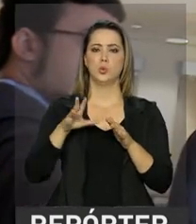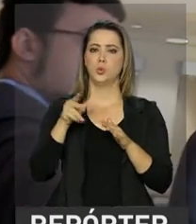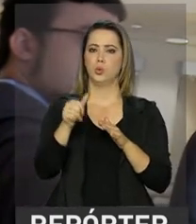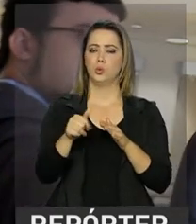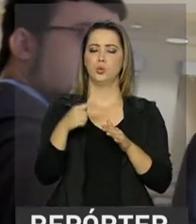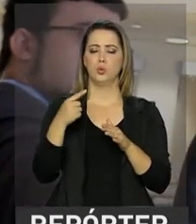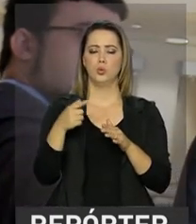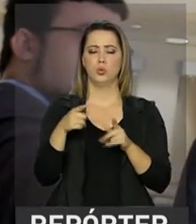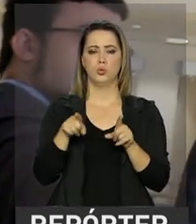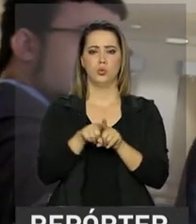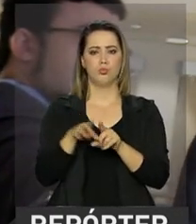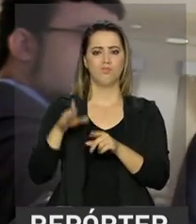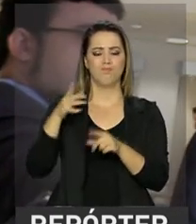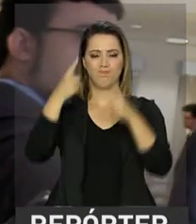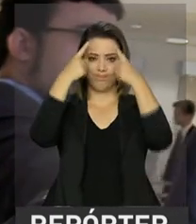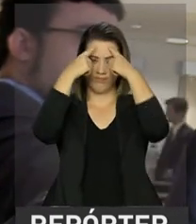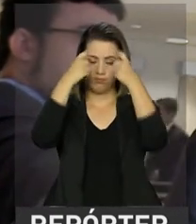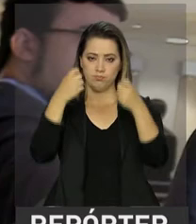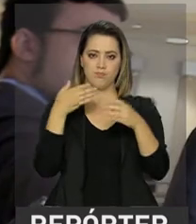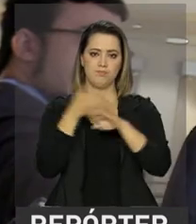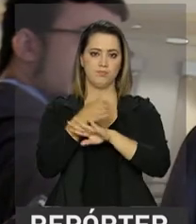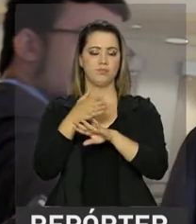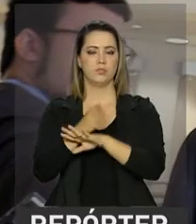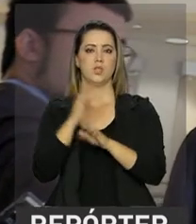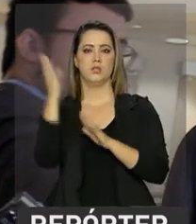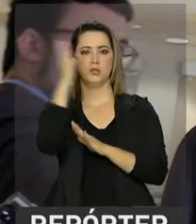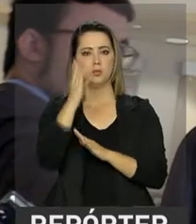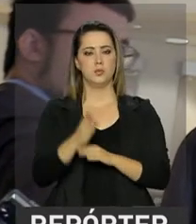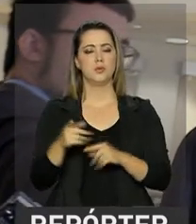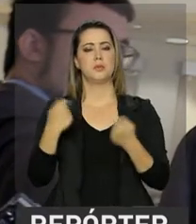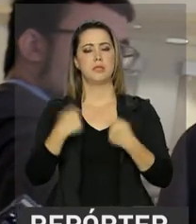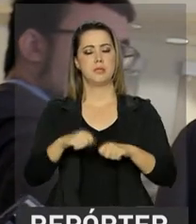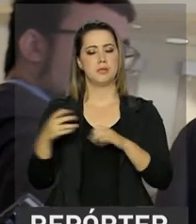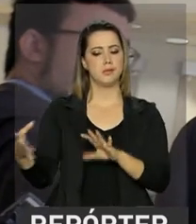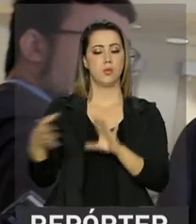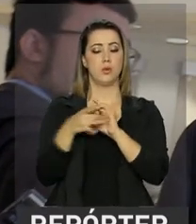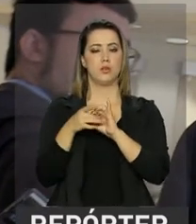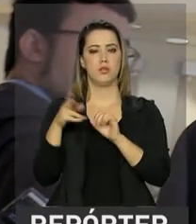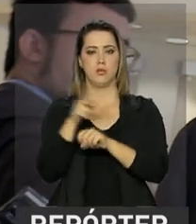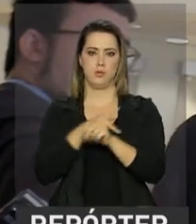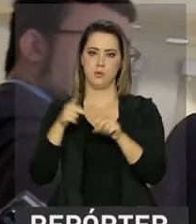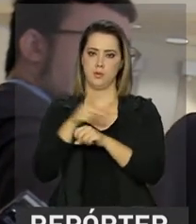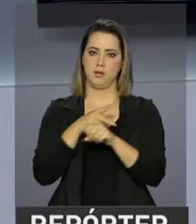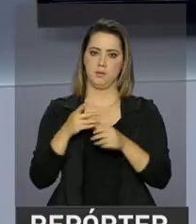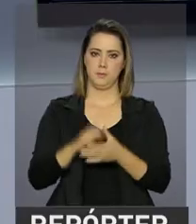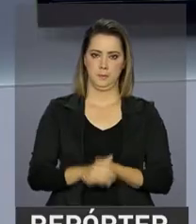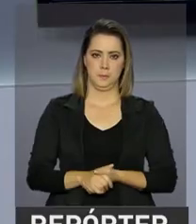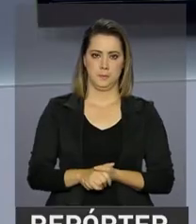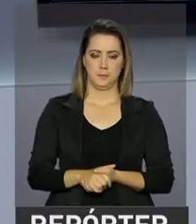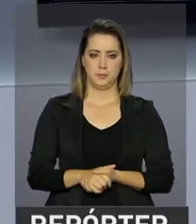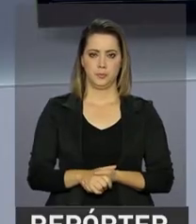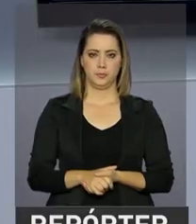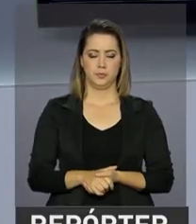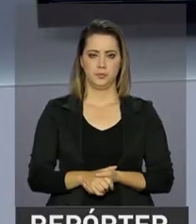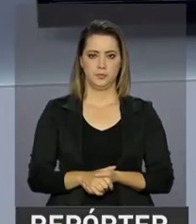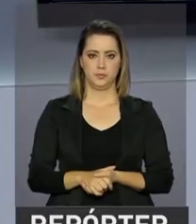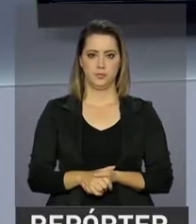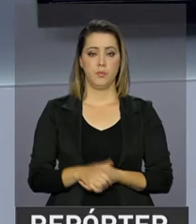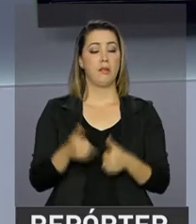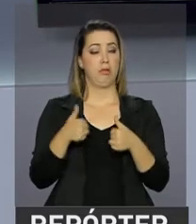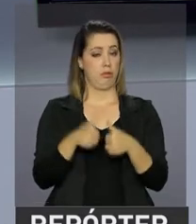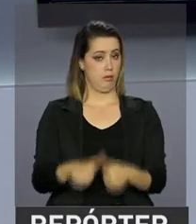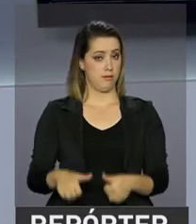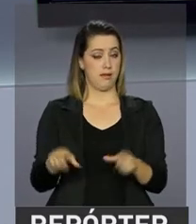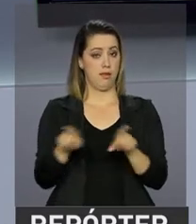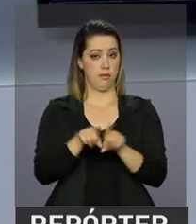nossos países vizinhos do nosso próprio país só pode ser combatida com muita integração em tecnologia têm também está nos